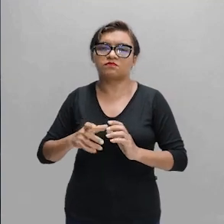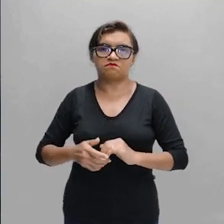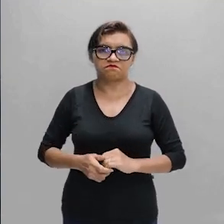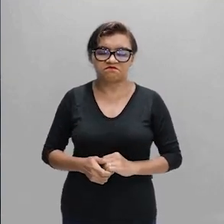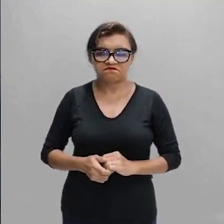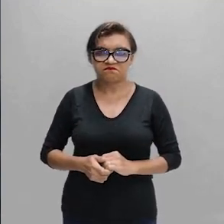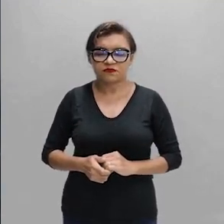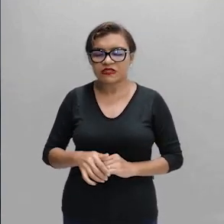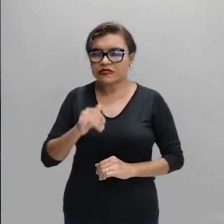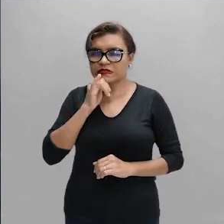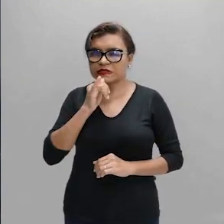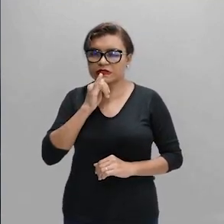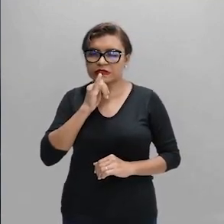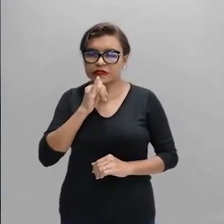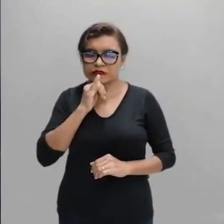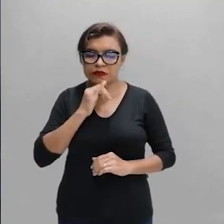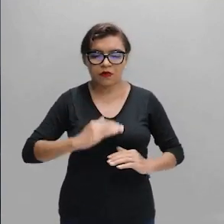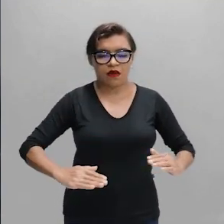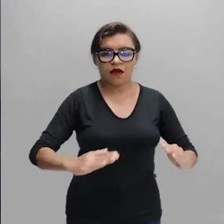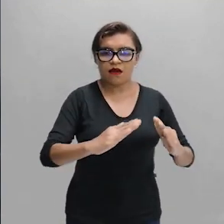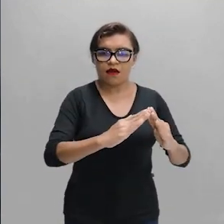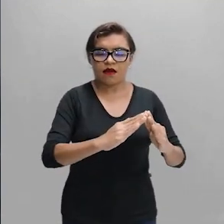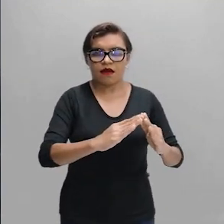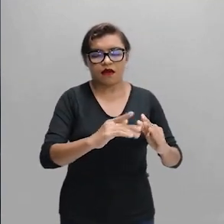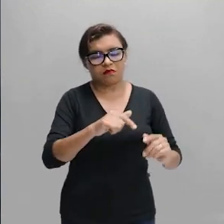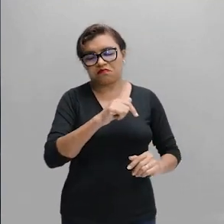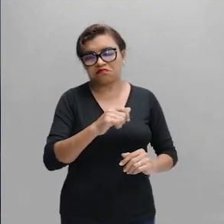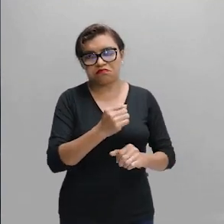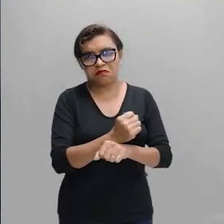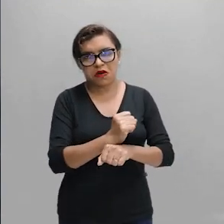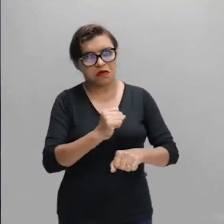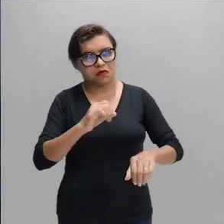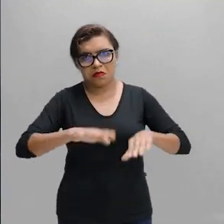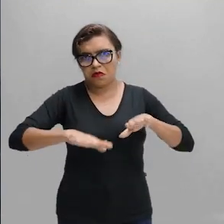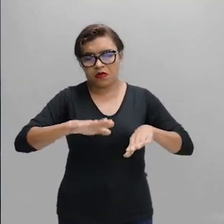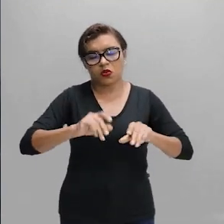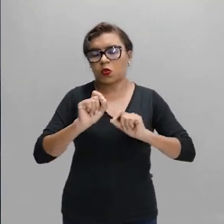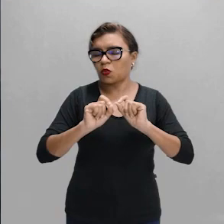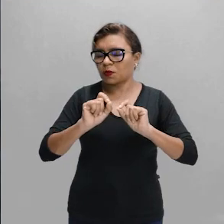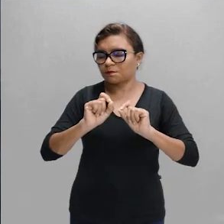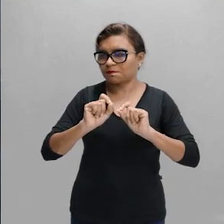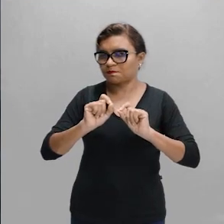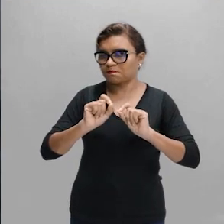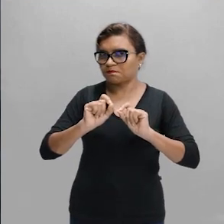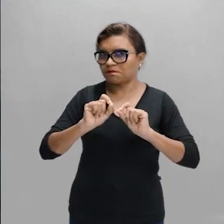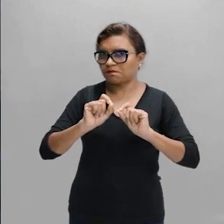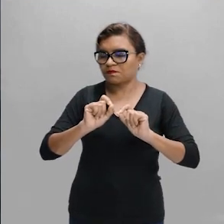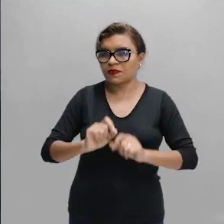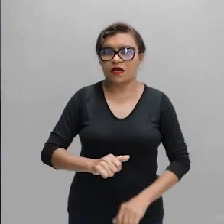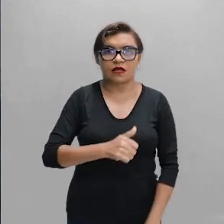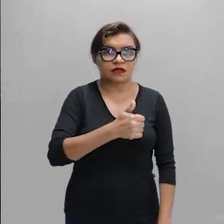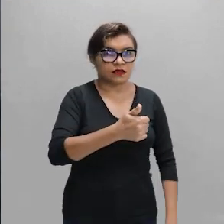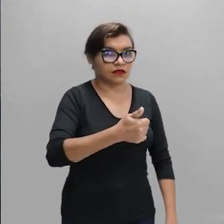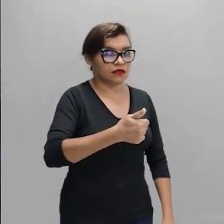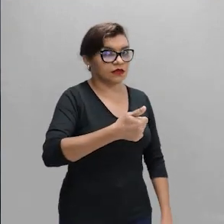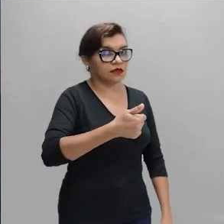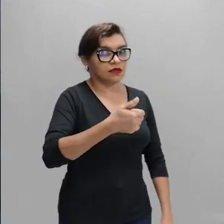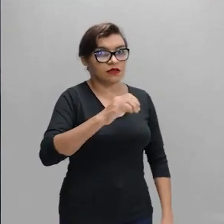a casa, né, de aproximadamente, a grandeza será de aproximadamente 10 a menos